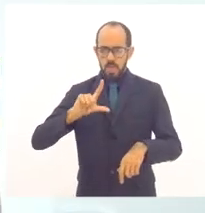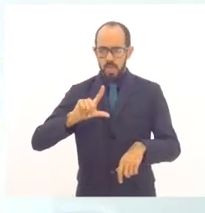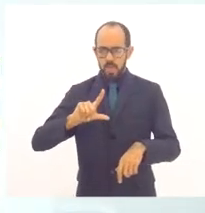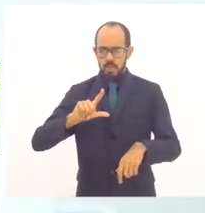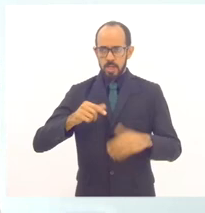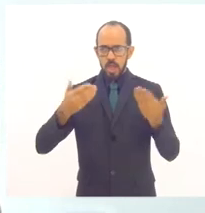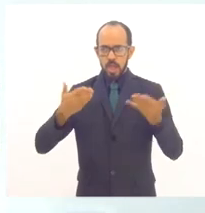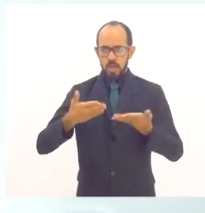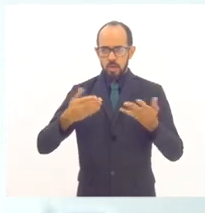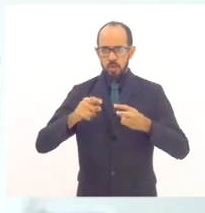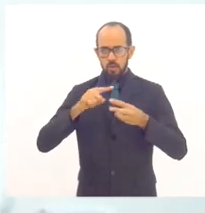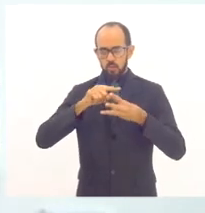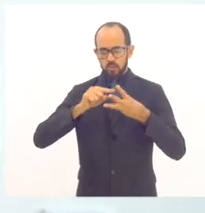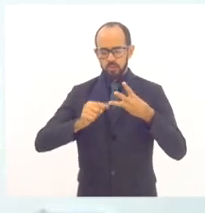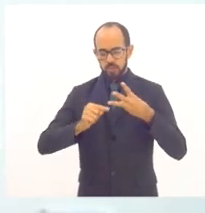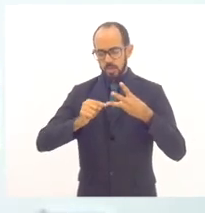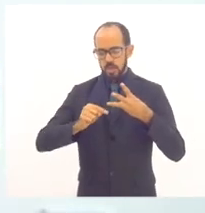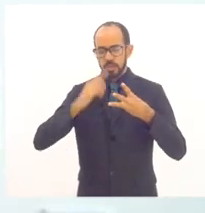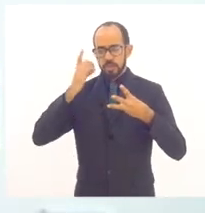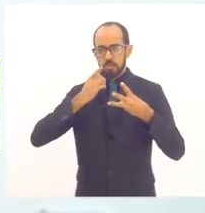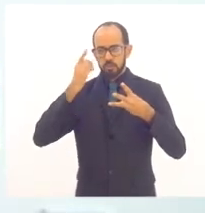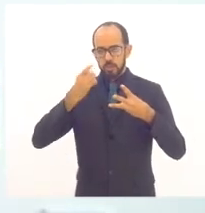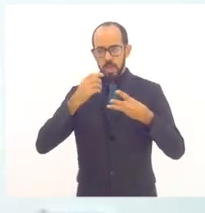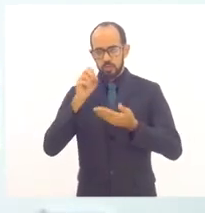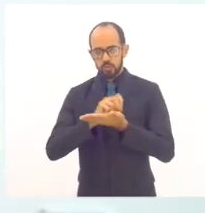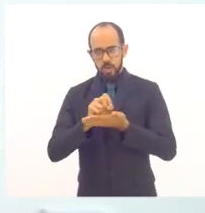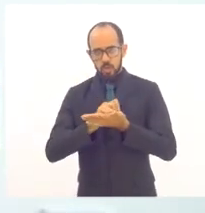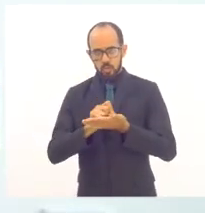agora com três autores, que modifica